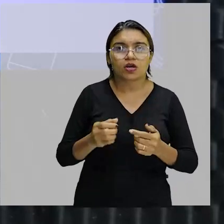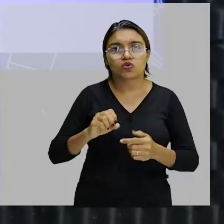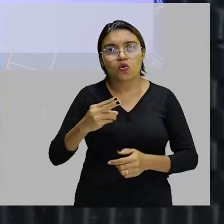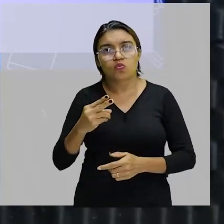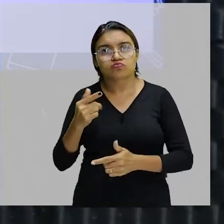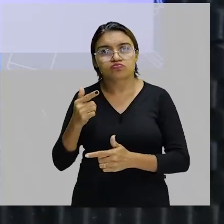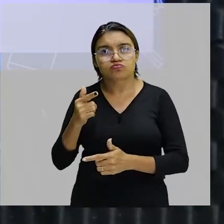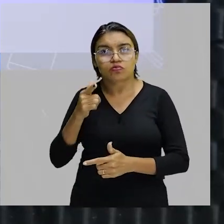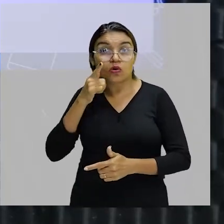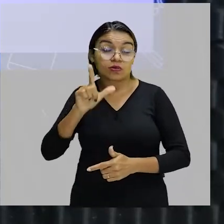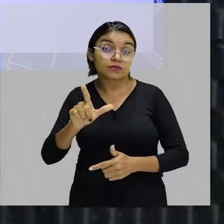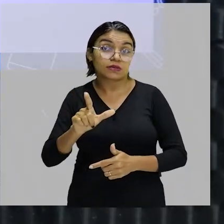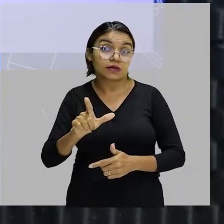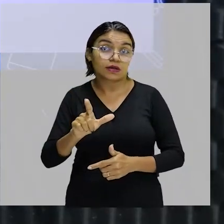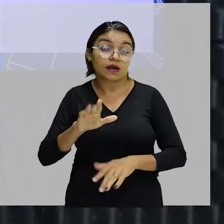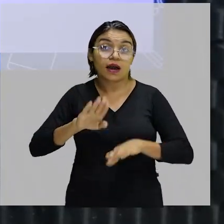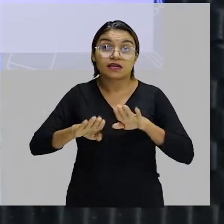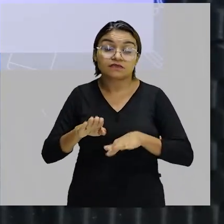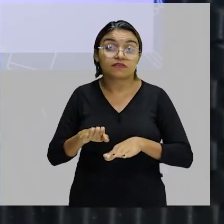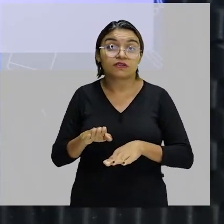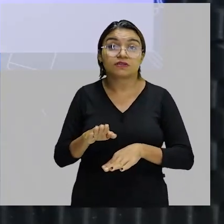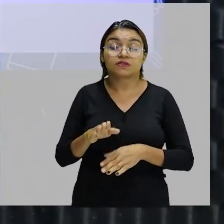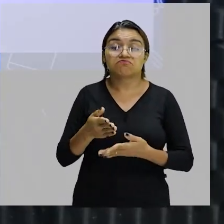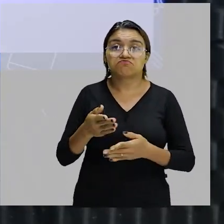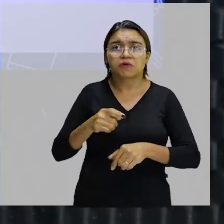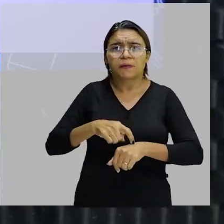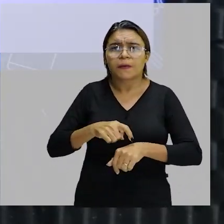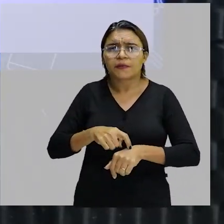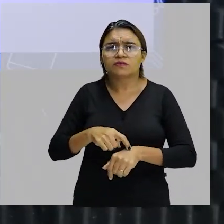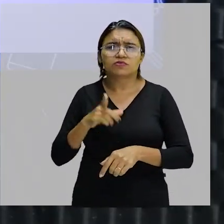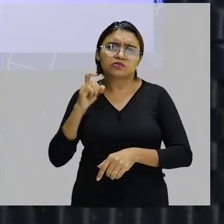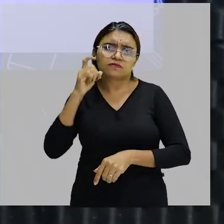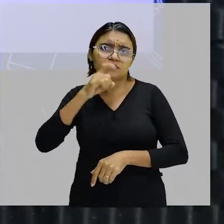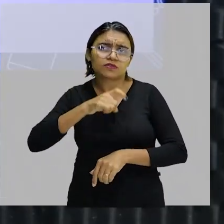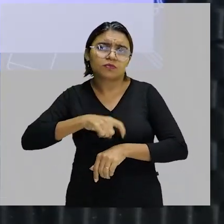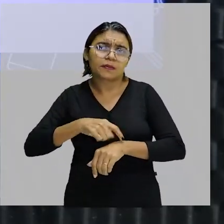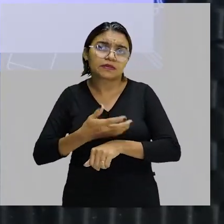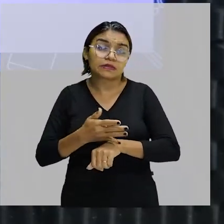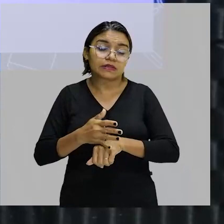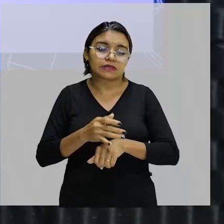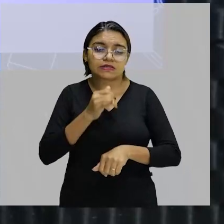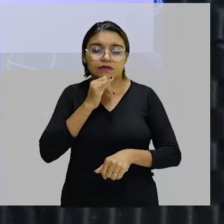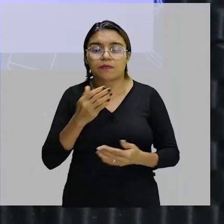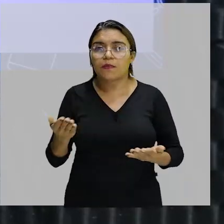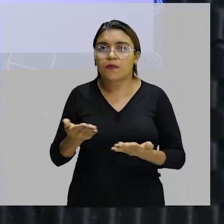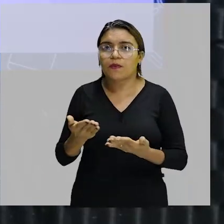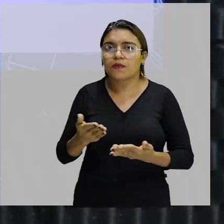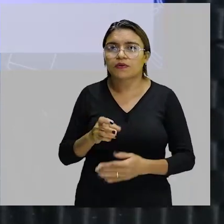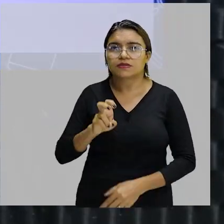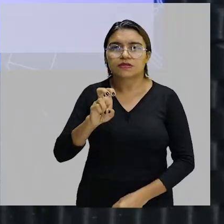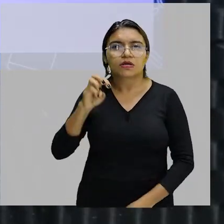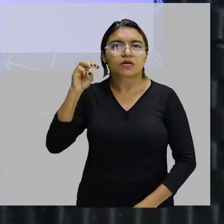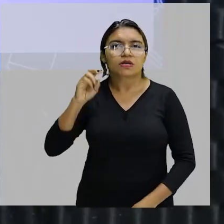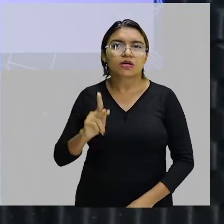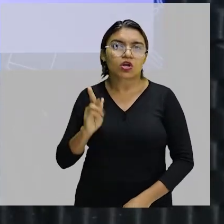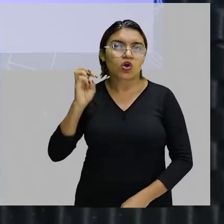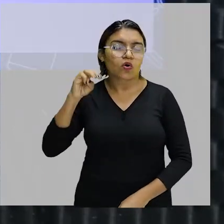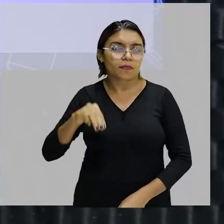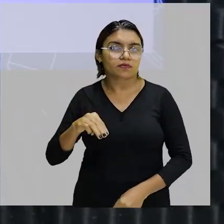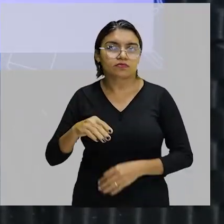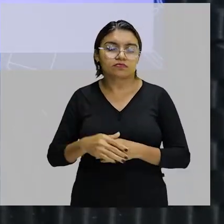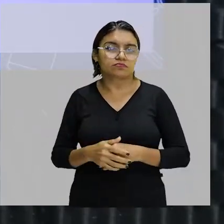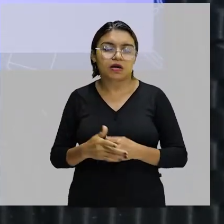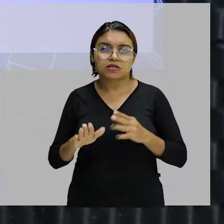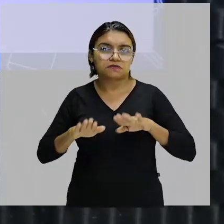vai estar bem para treinar. Você vai sair com uma planilha de treino. Hoje eu vou fazer um treino de 5 quilômetros, por exemplo. E você não